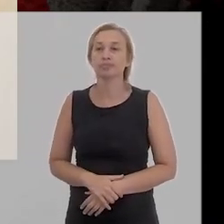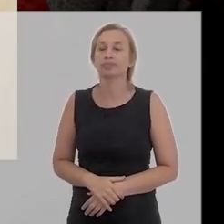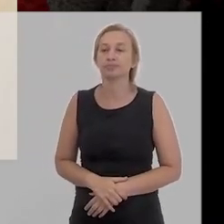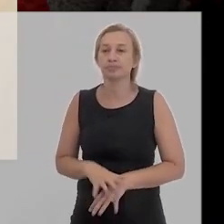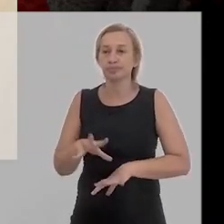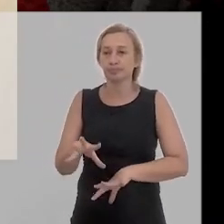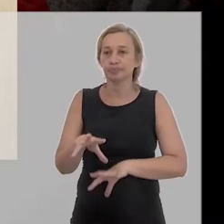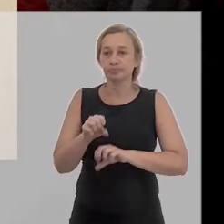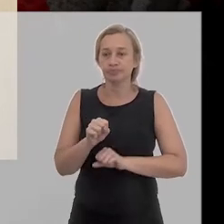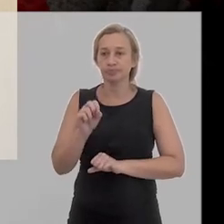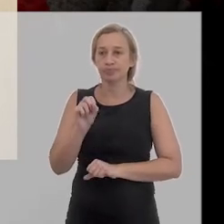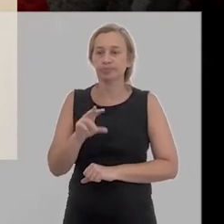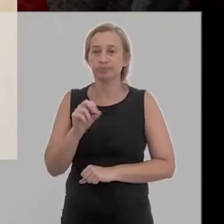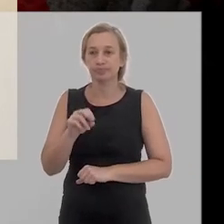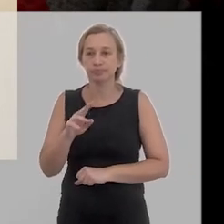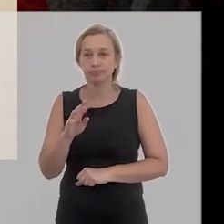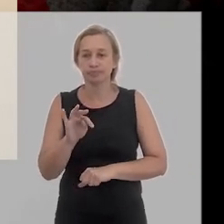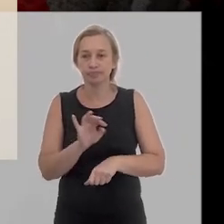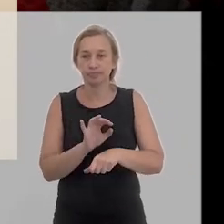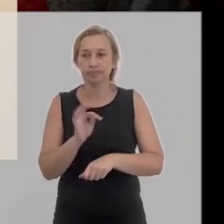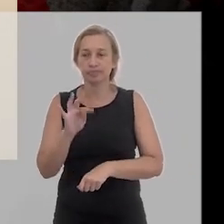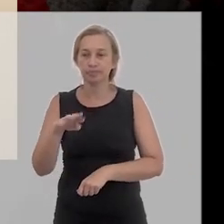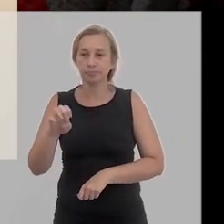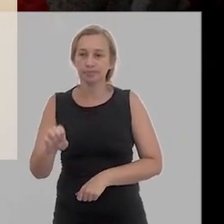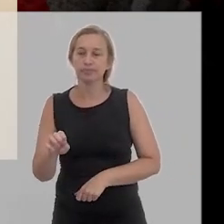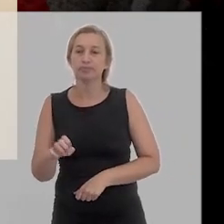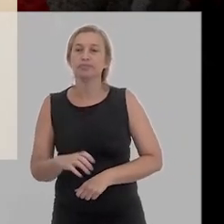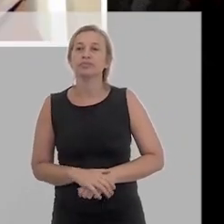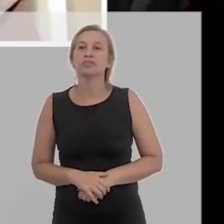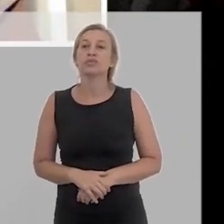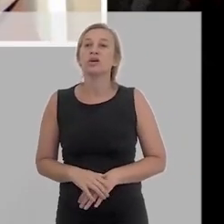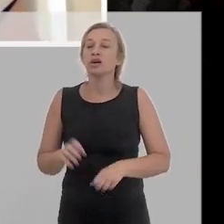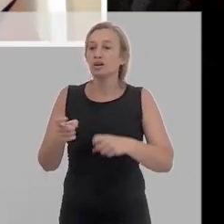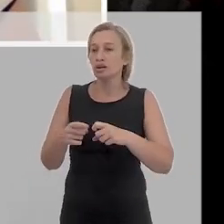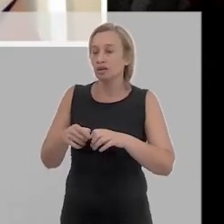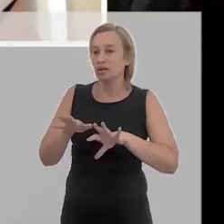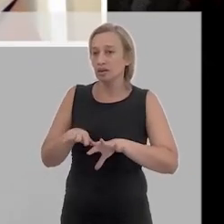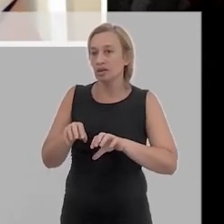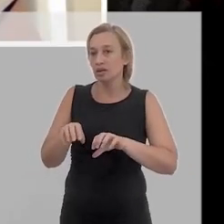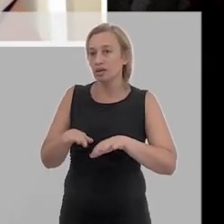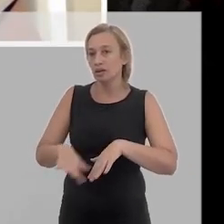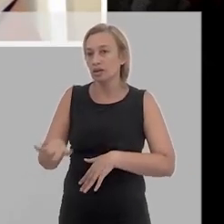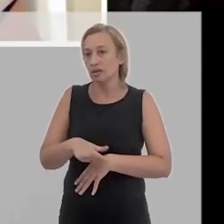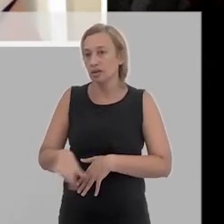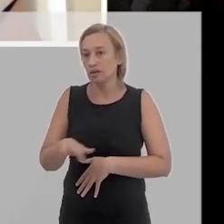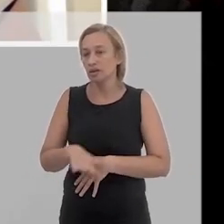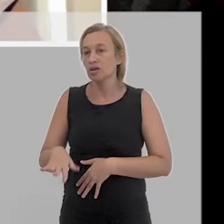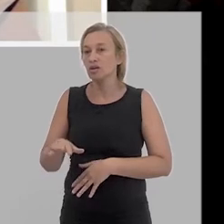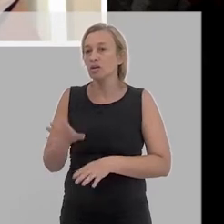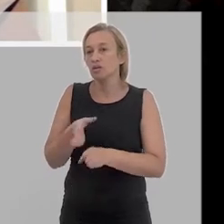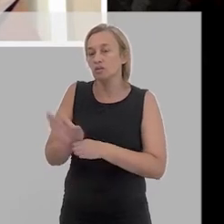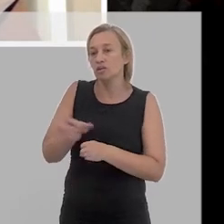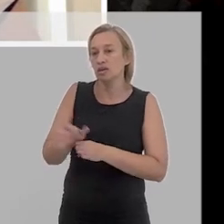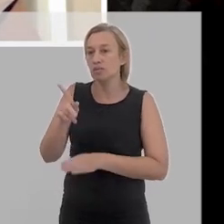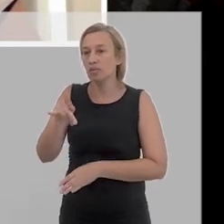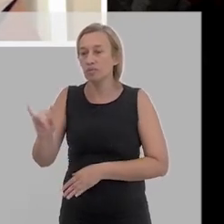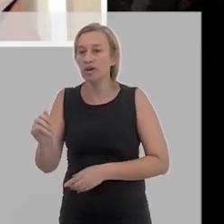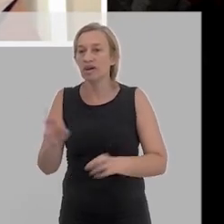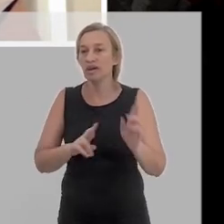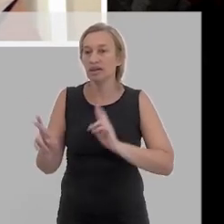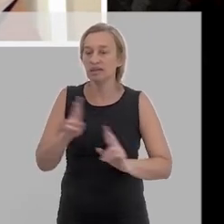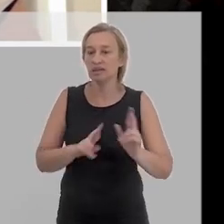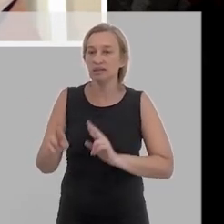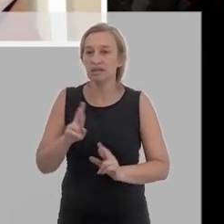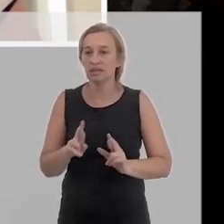desfecho desfavorável pela infecção pelo SARS-CoV-2. Tânia, como pediatra, que conselho você daria para os pais,